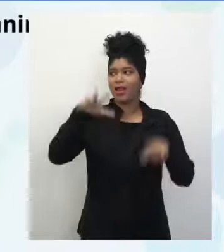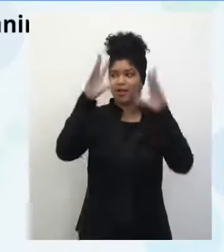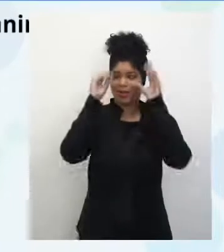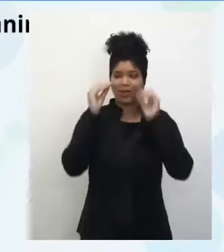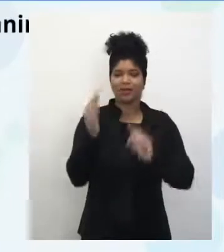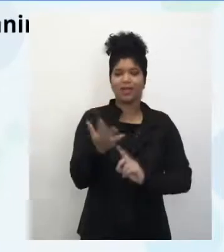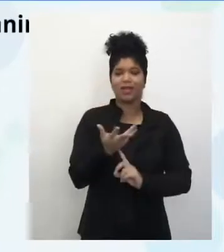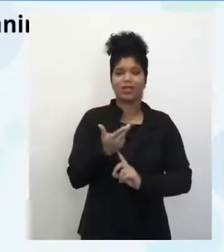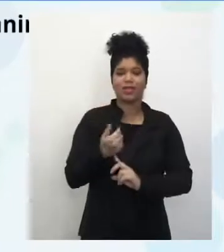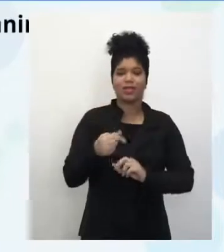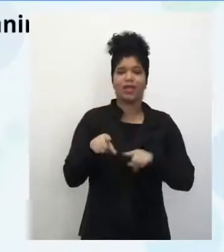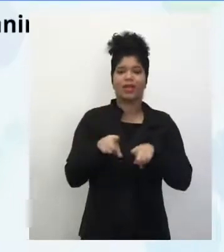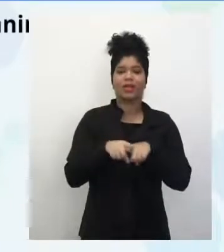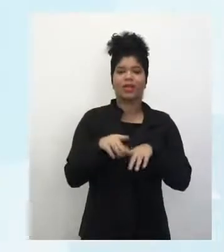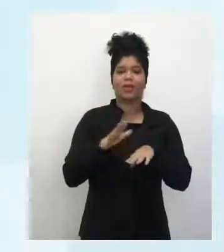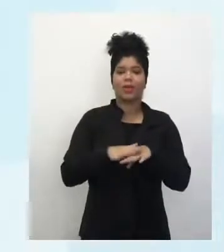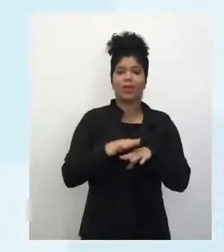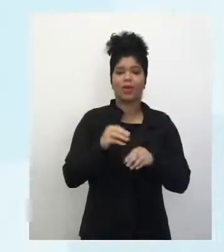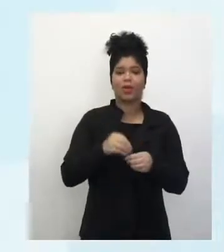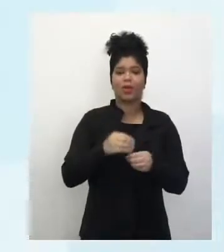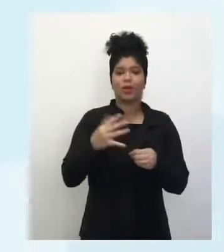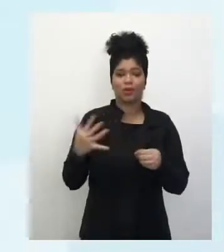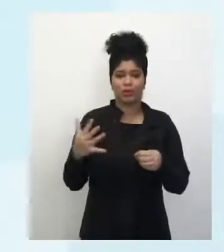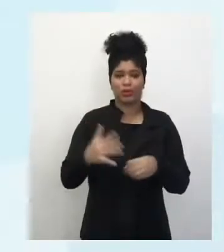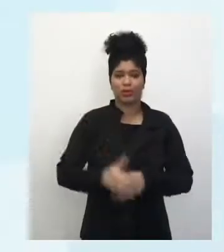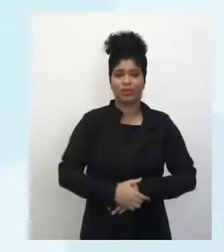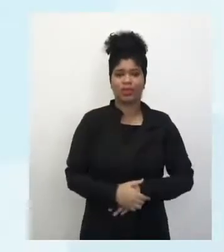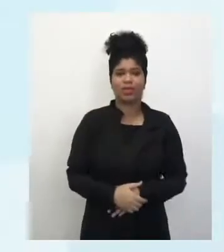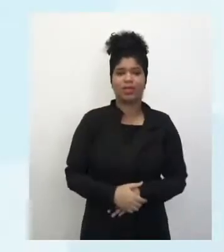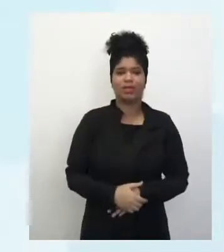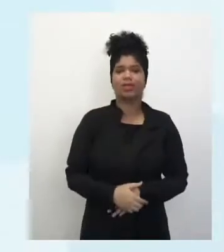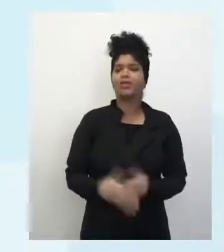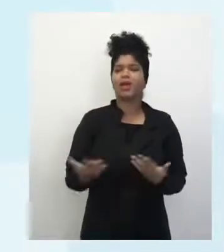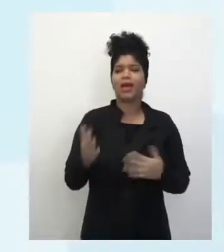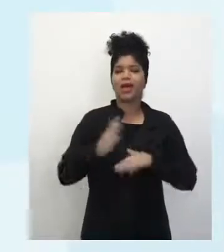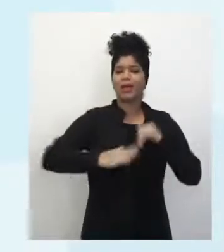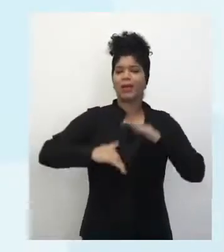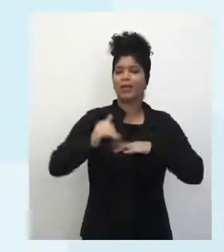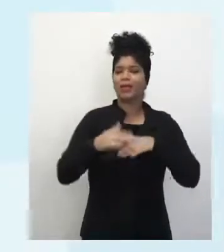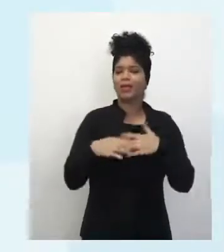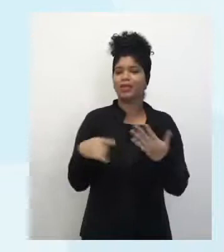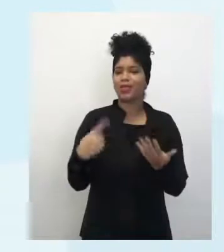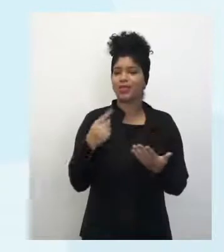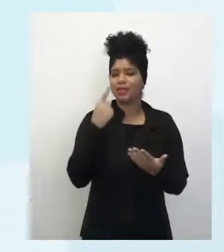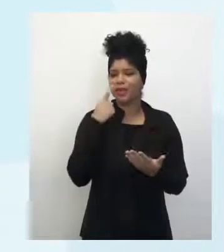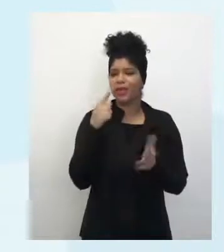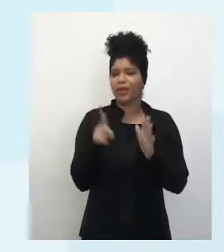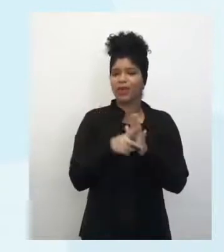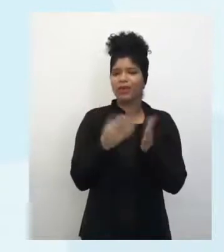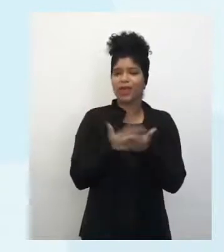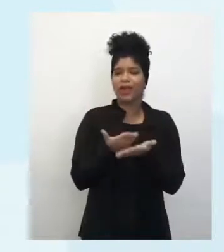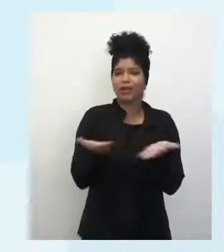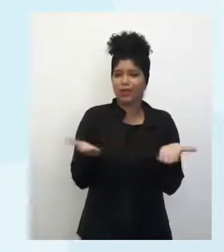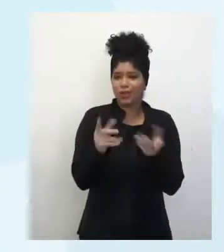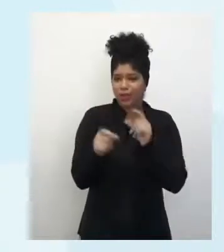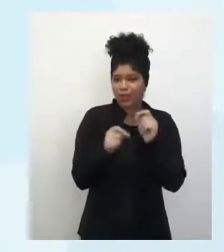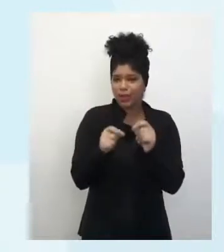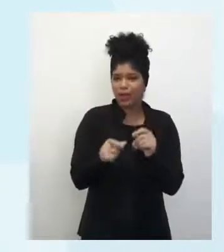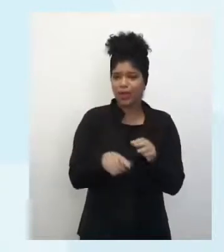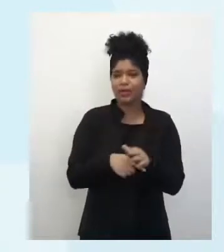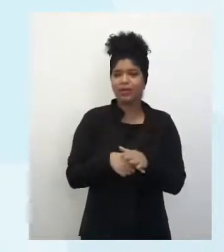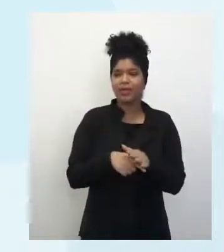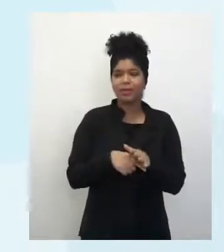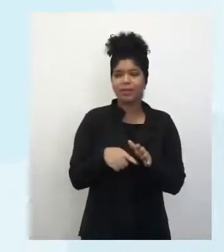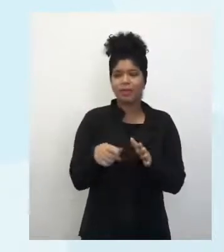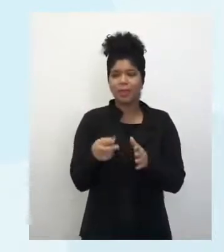artísticas e a forma conteúdo. Tá? Qual é a habilidade que iremos trabalhar na aula de hoje? Investigar